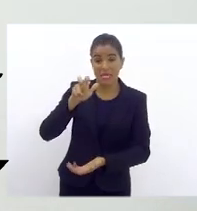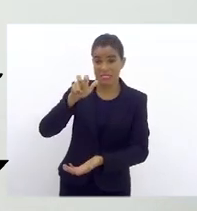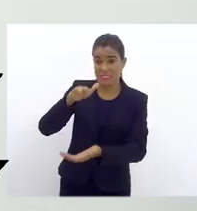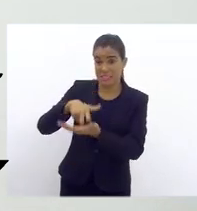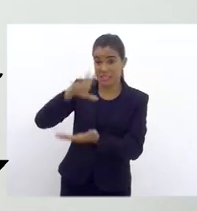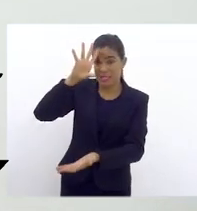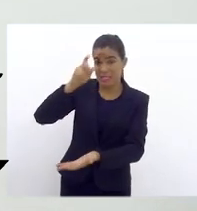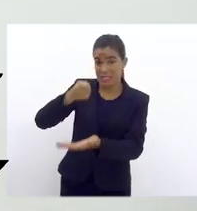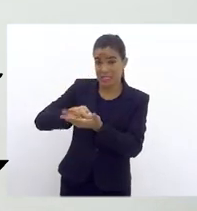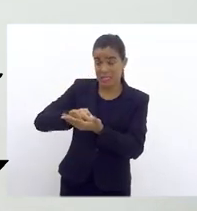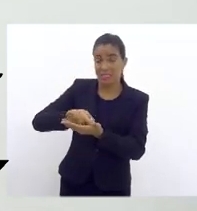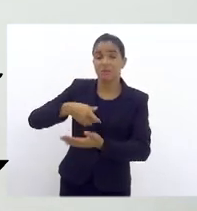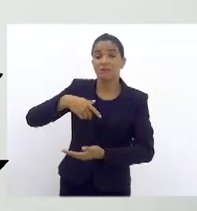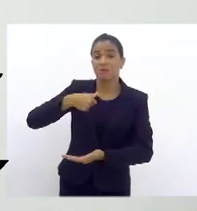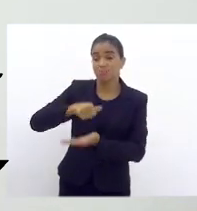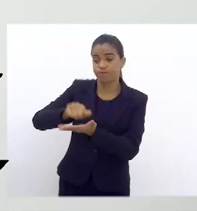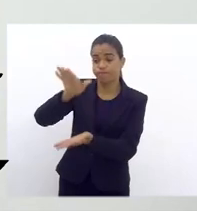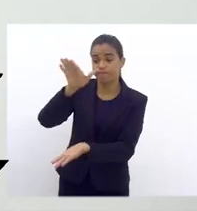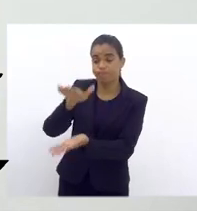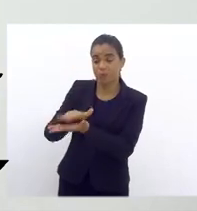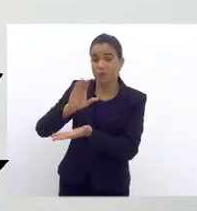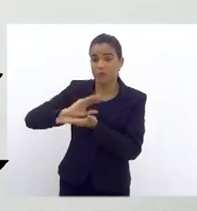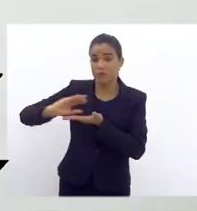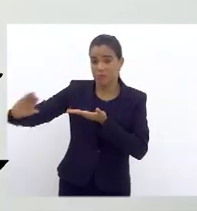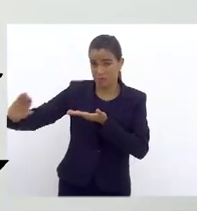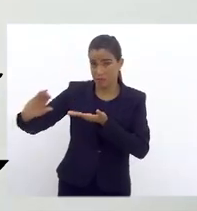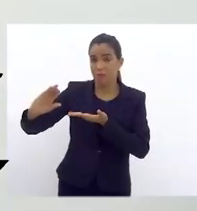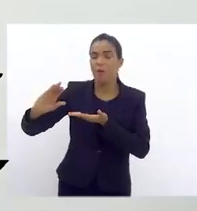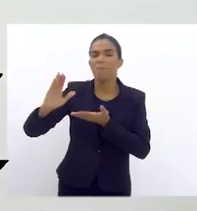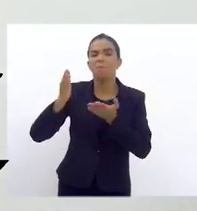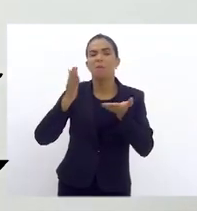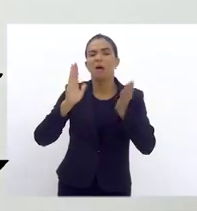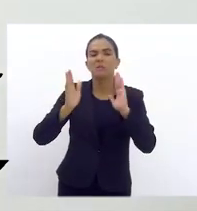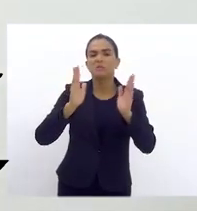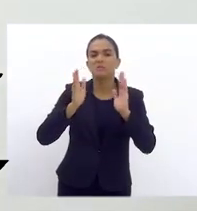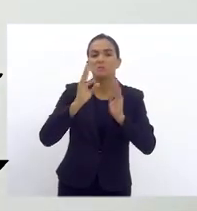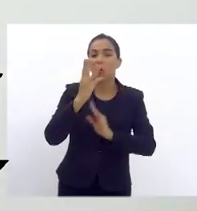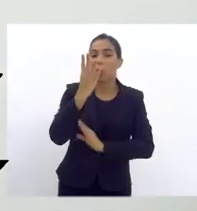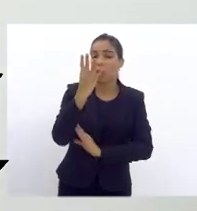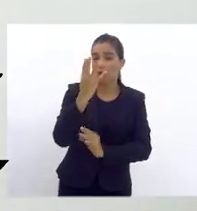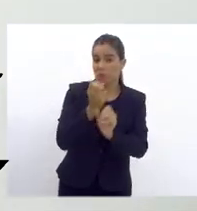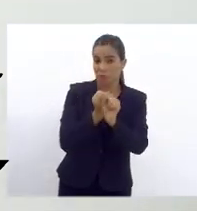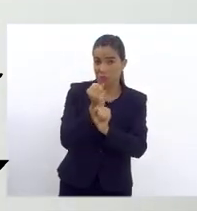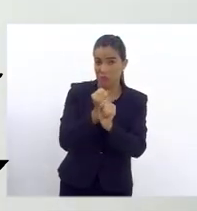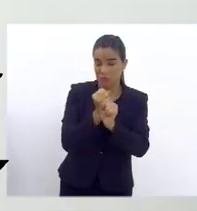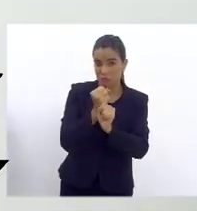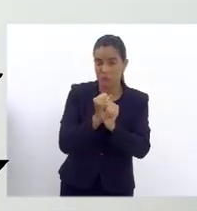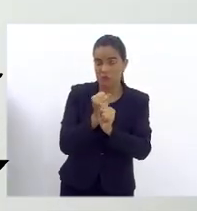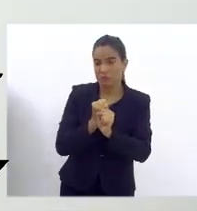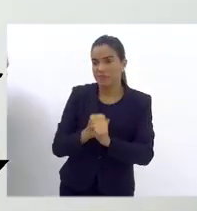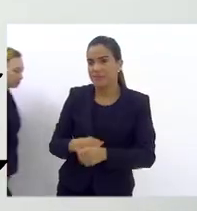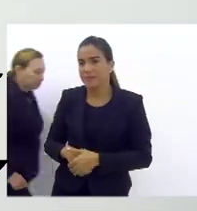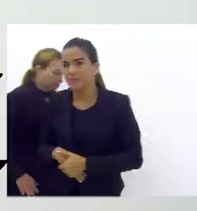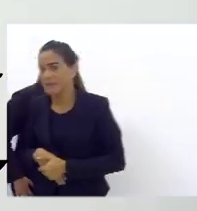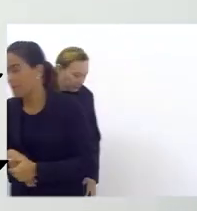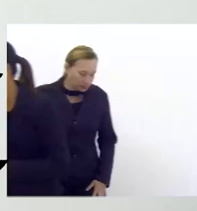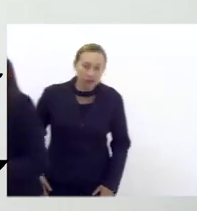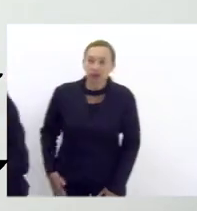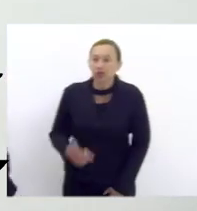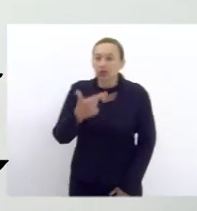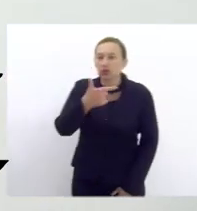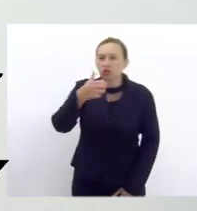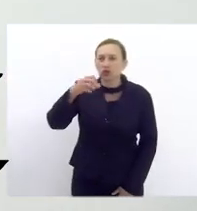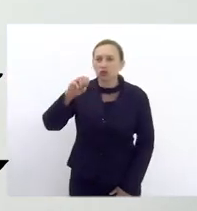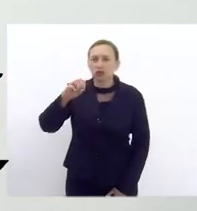Cível de indenização Ela saiu com aproximadamente 4 anos e em